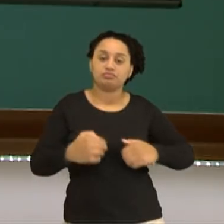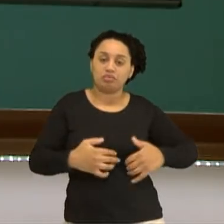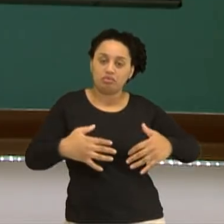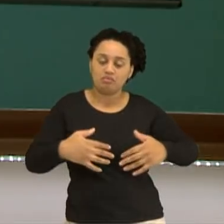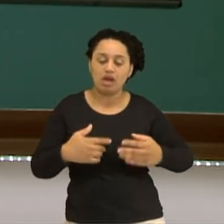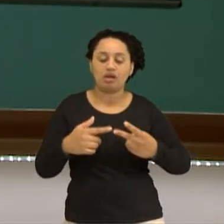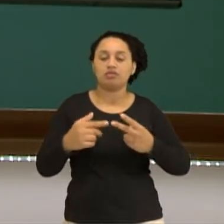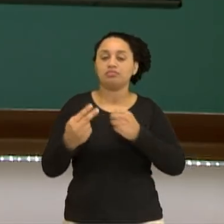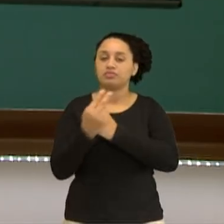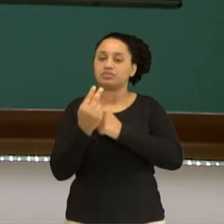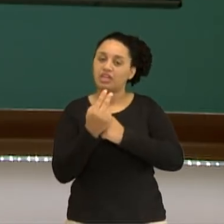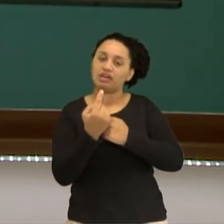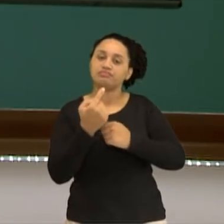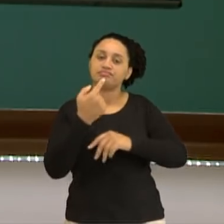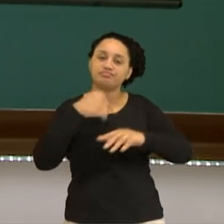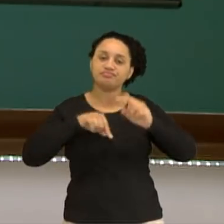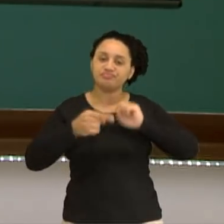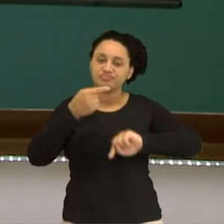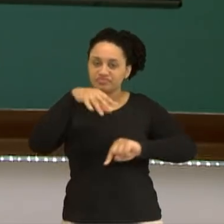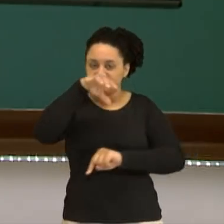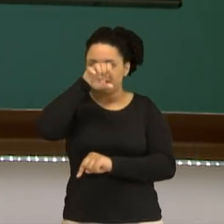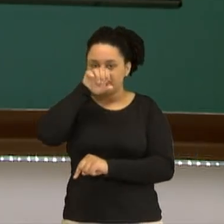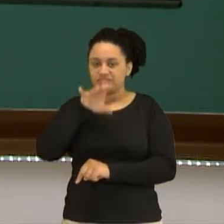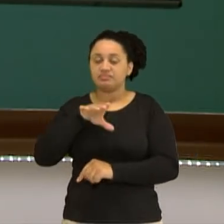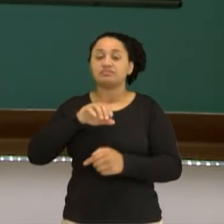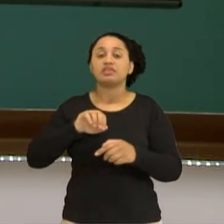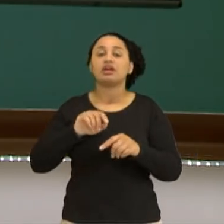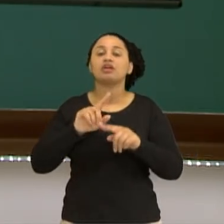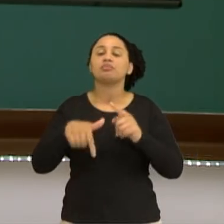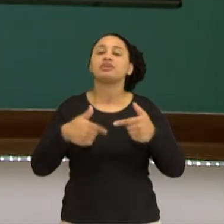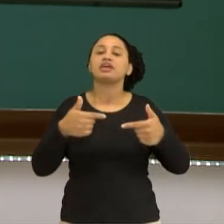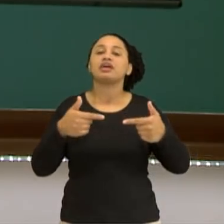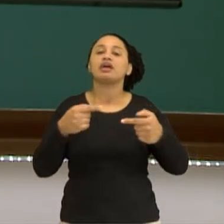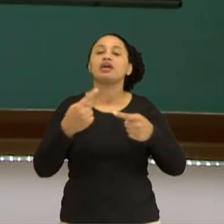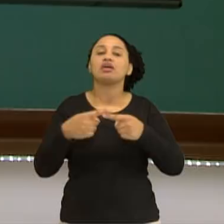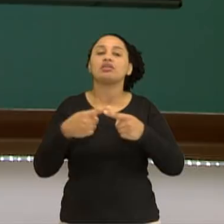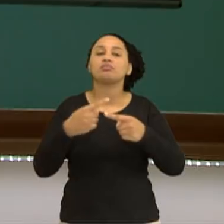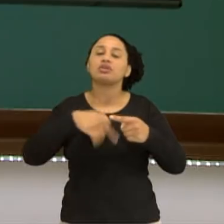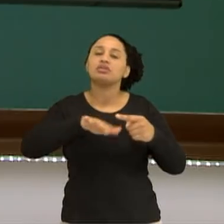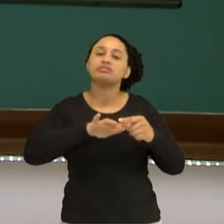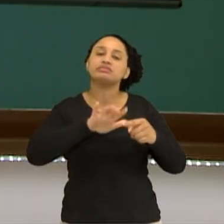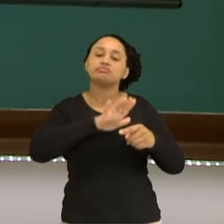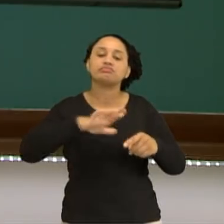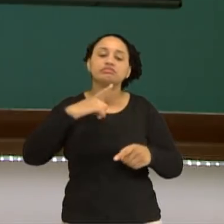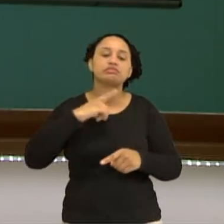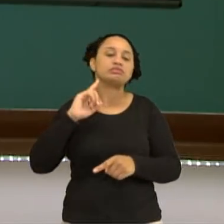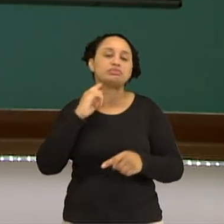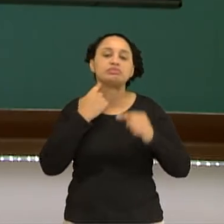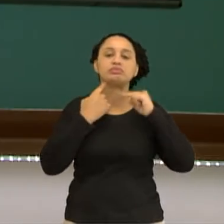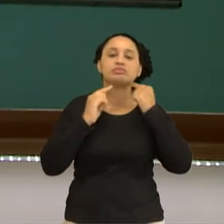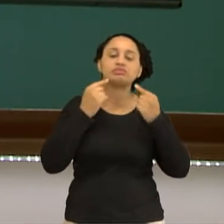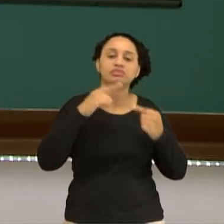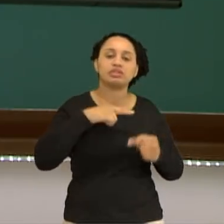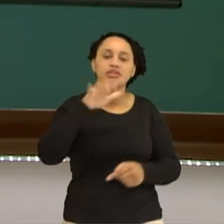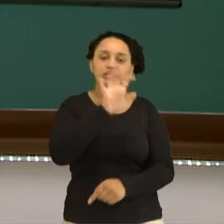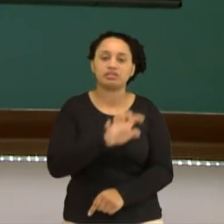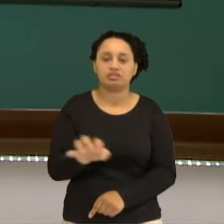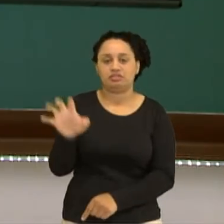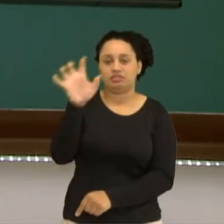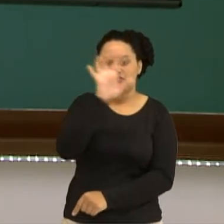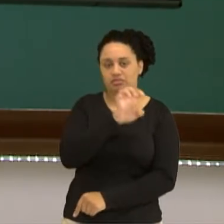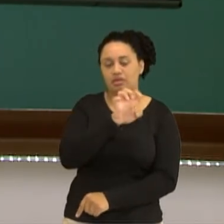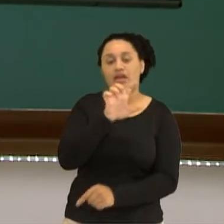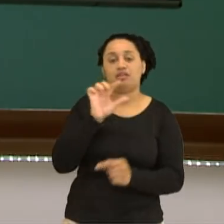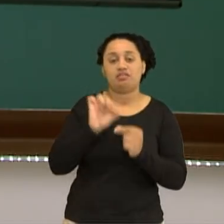respiratório, dos agentes agressores do ar, dos agentes que estão dispersos no ar e que acabam entrando no momento